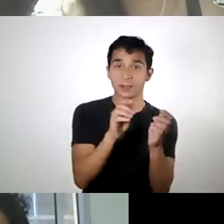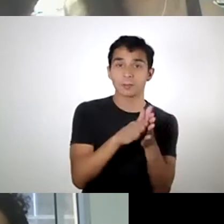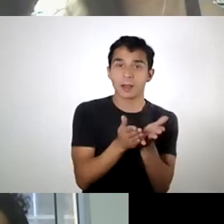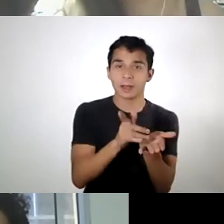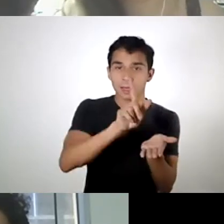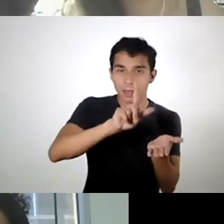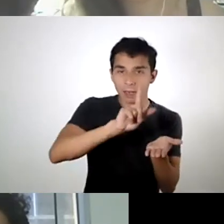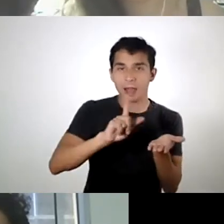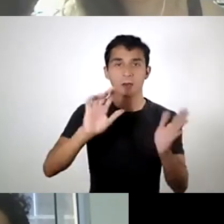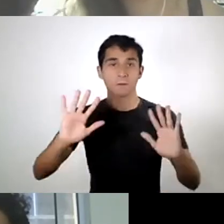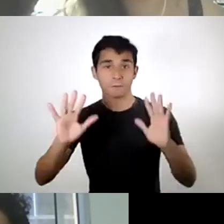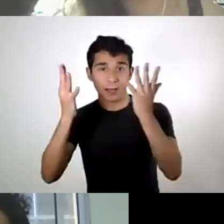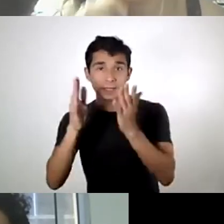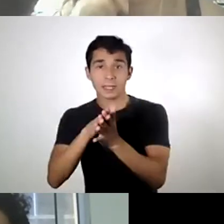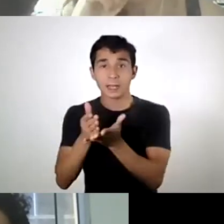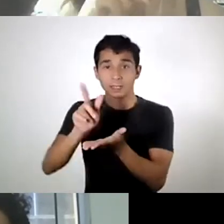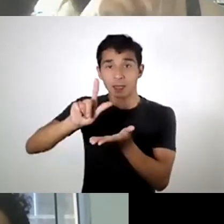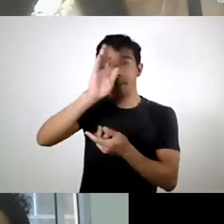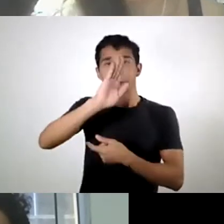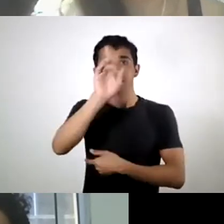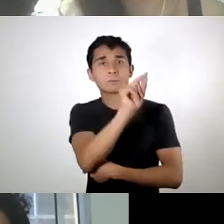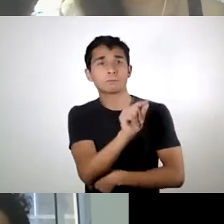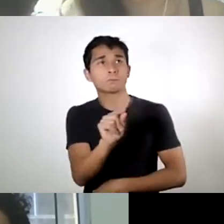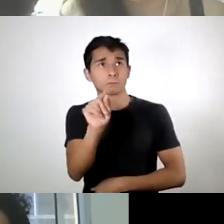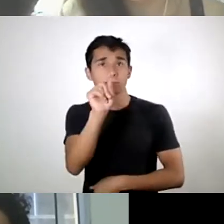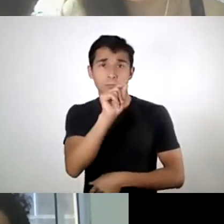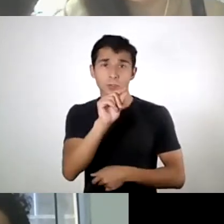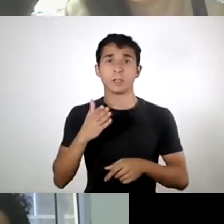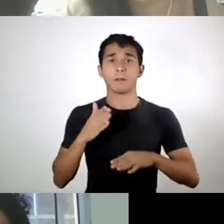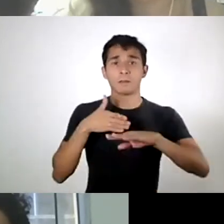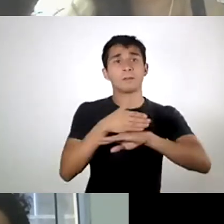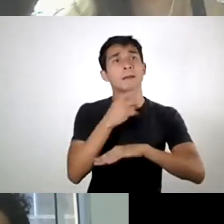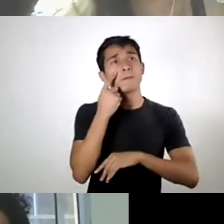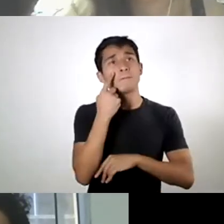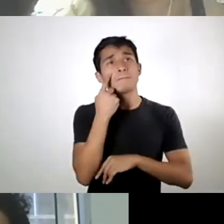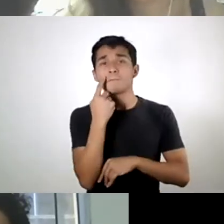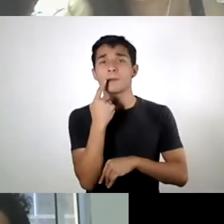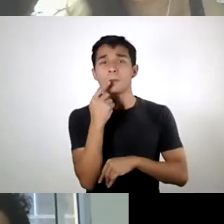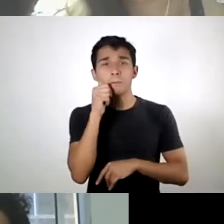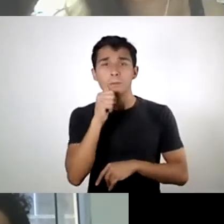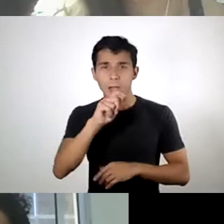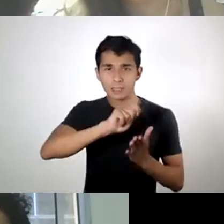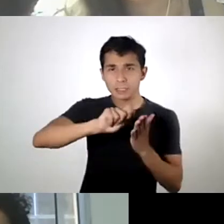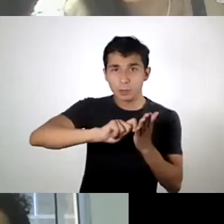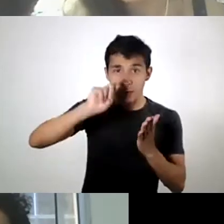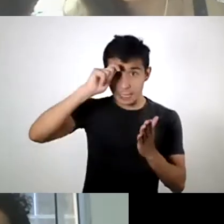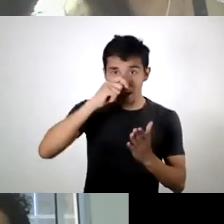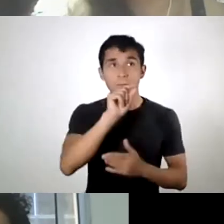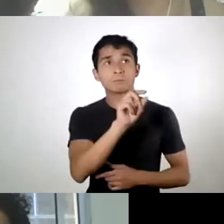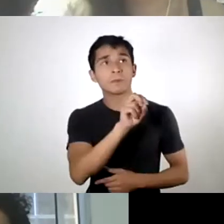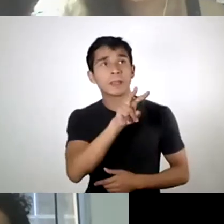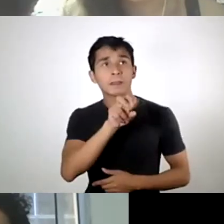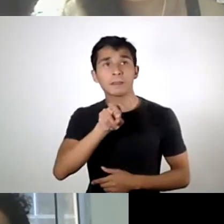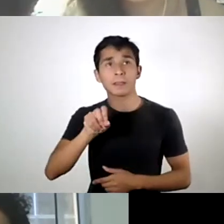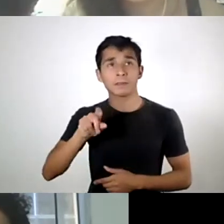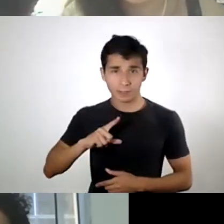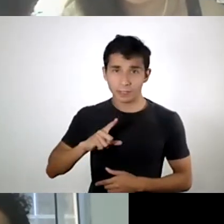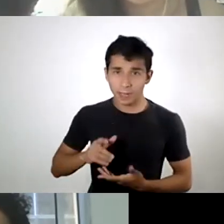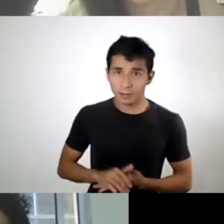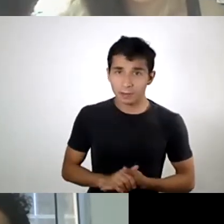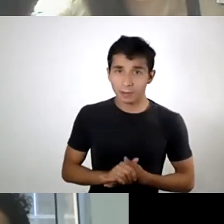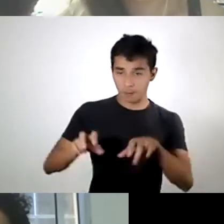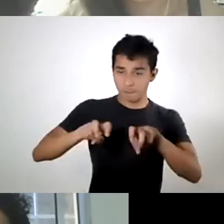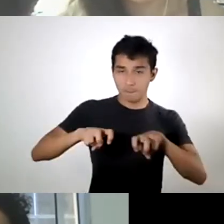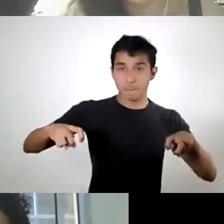literários que acontecem no Brasil, que acho que tem gente aqui de vários lugares, que vocês já foram? Quantas autoras negras vocês já viram em uma mesa de debate?